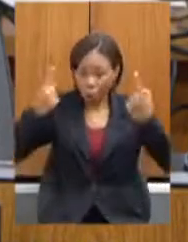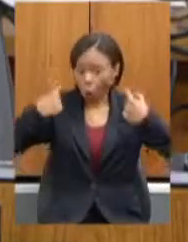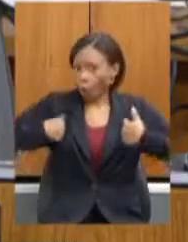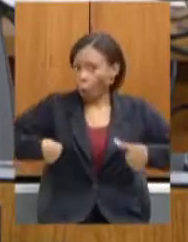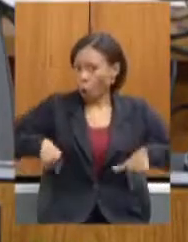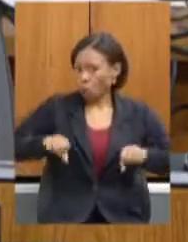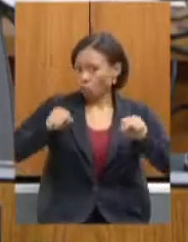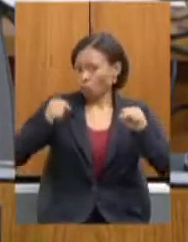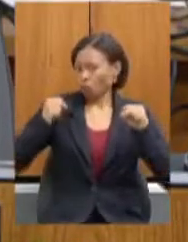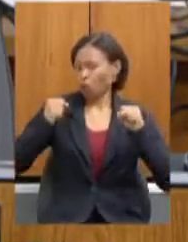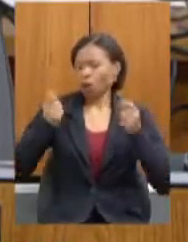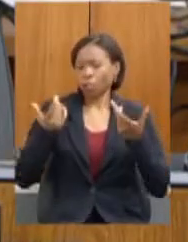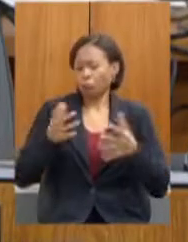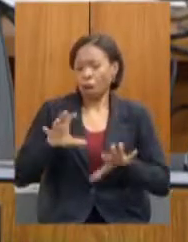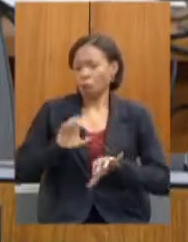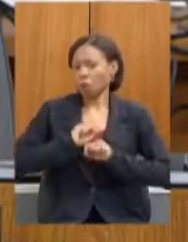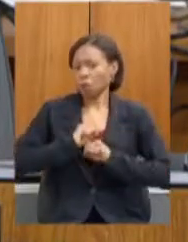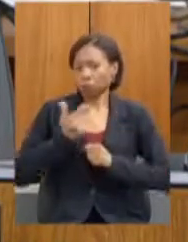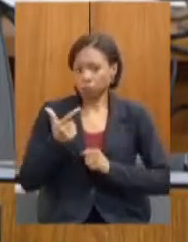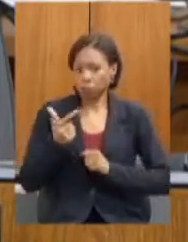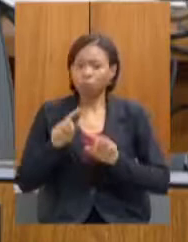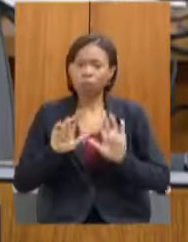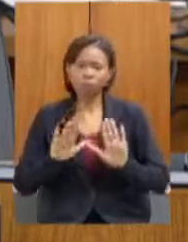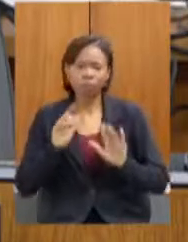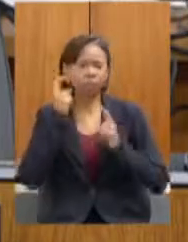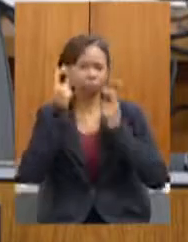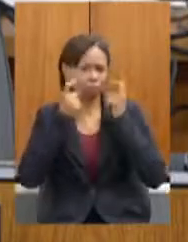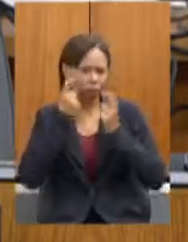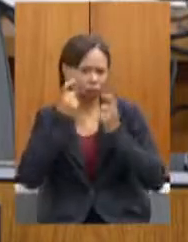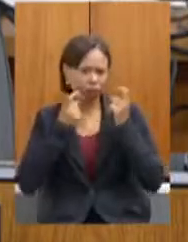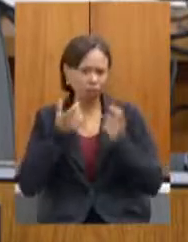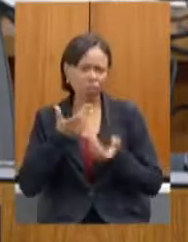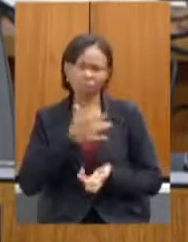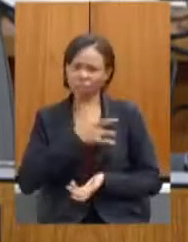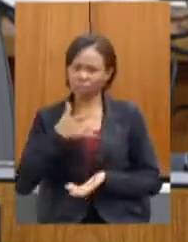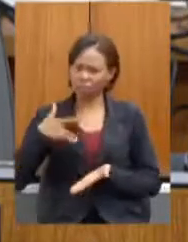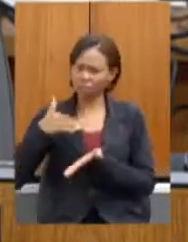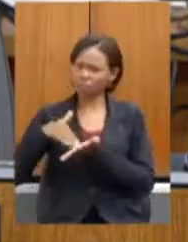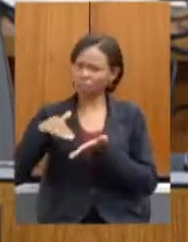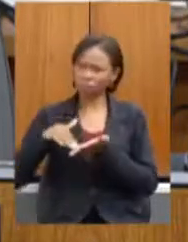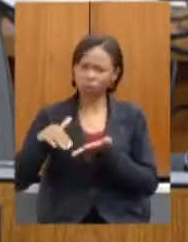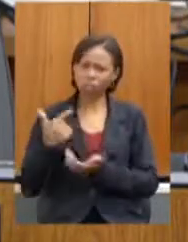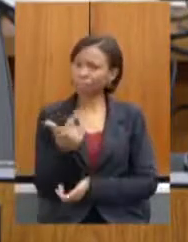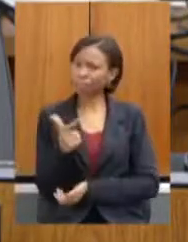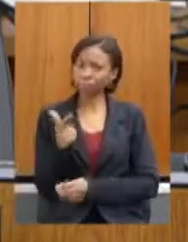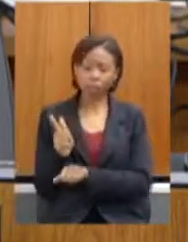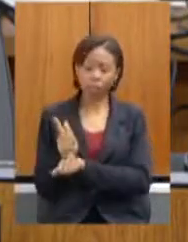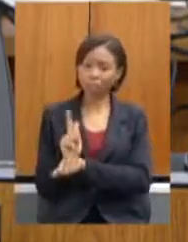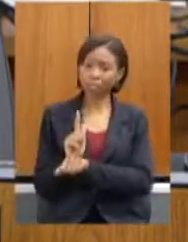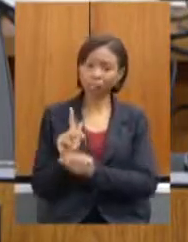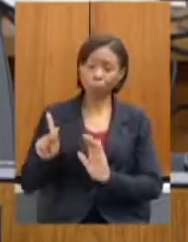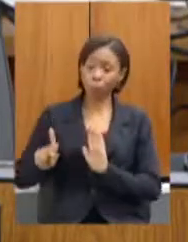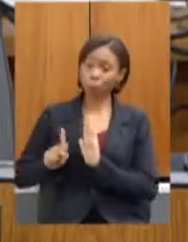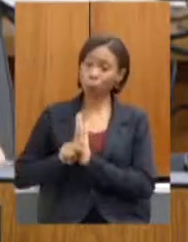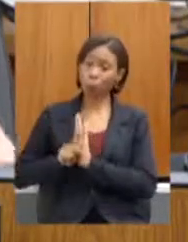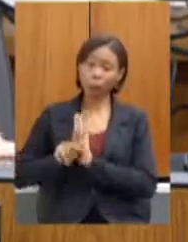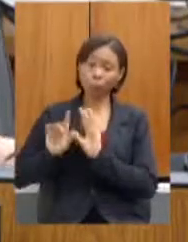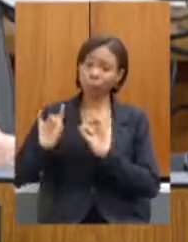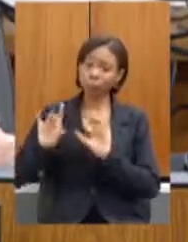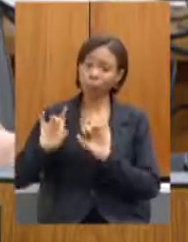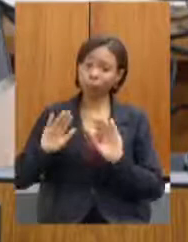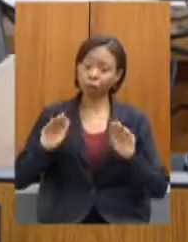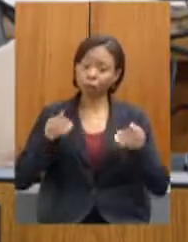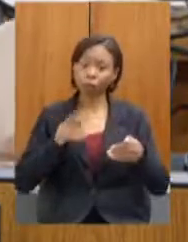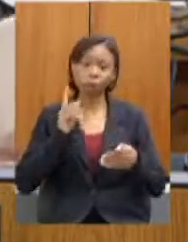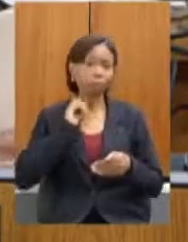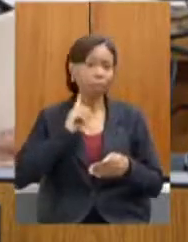a posição da Secretaria de Estado da Saúde e não fazer uma gestão própria para que Minas Gerais tem acesso a